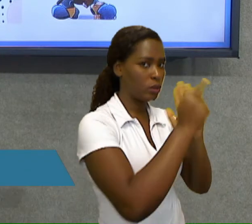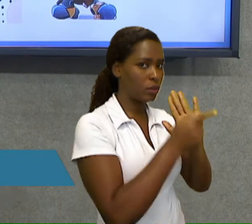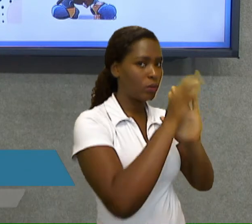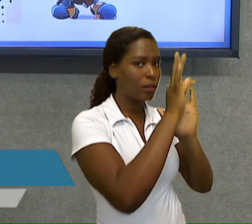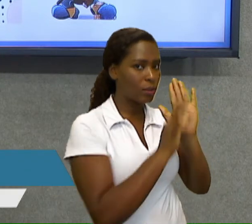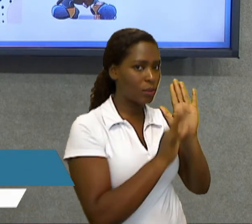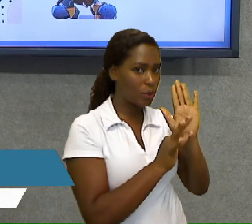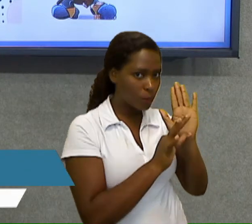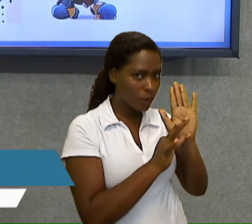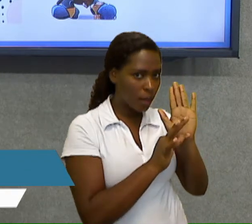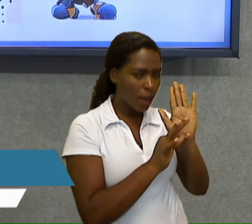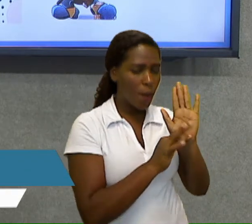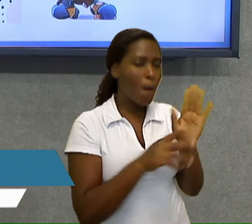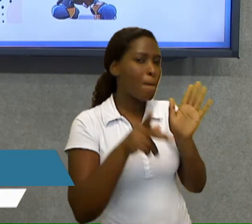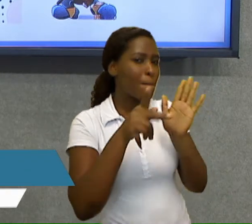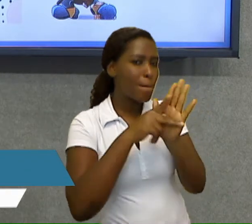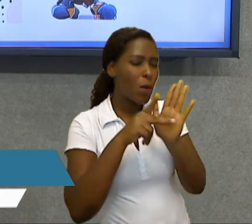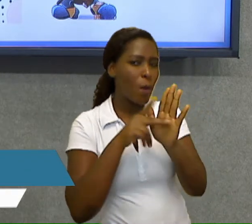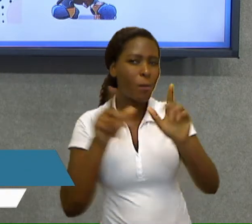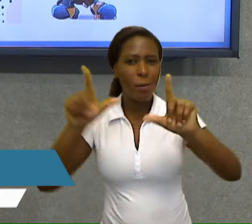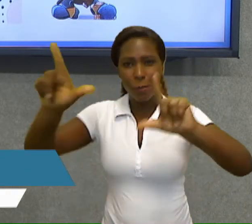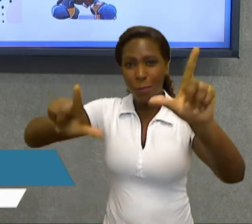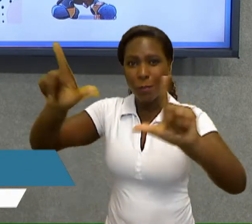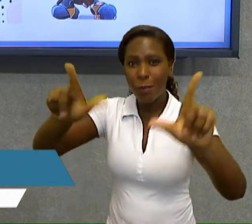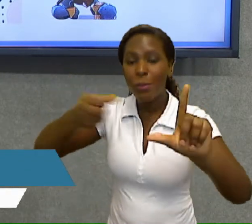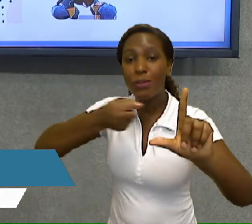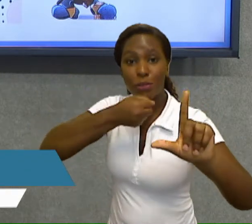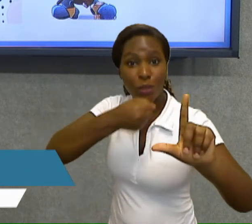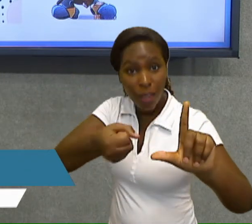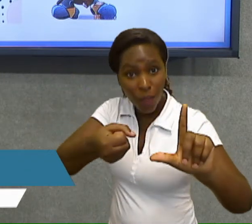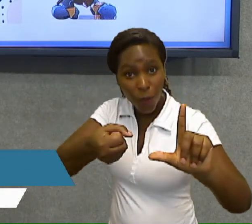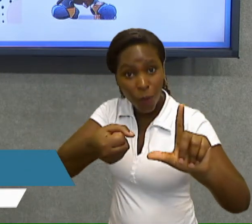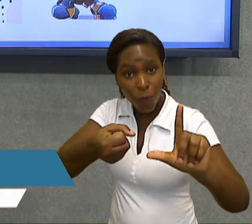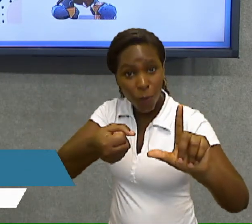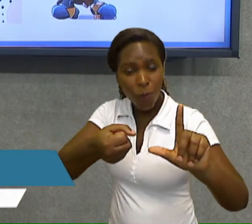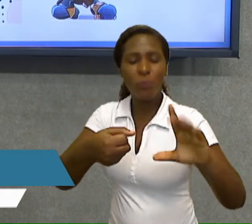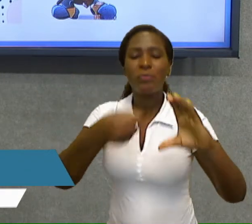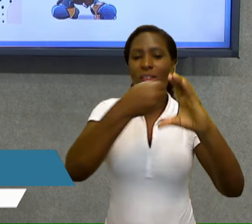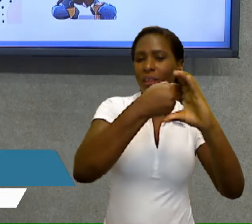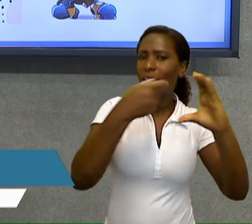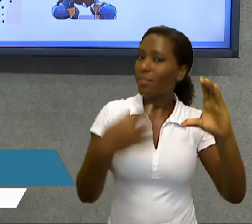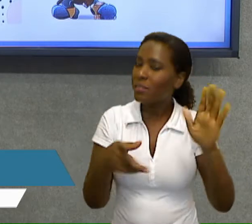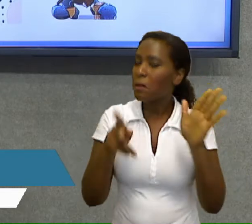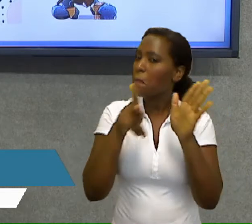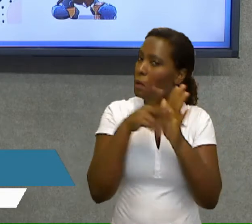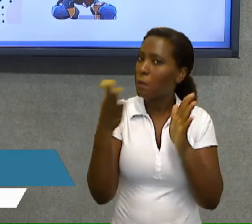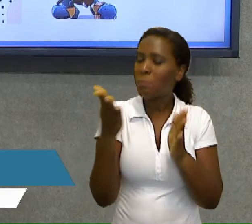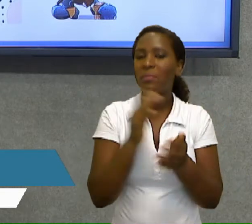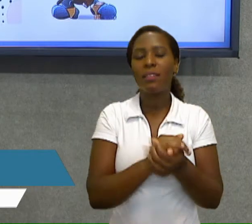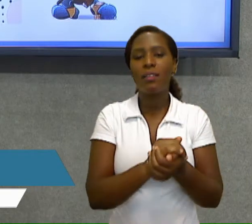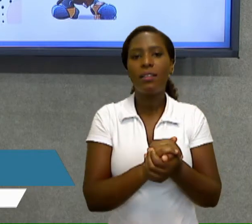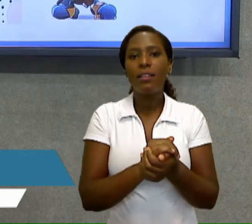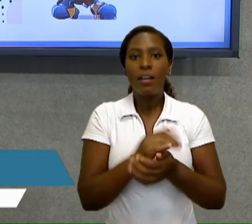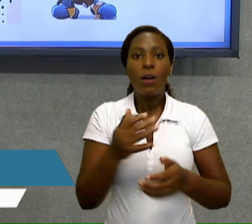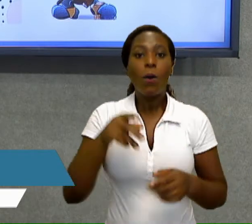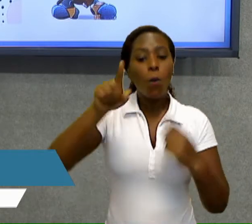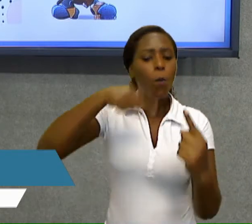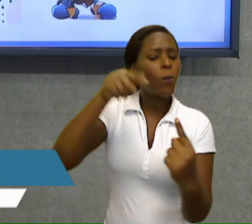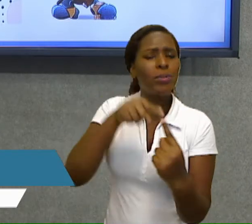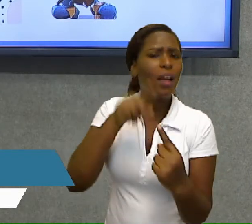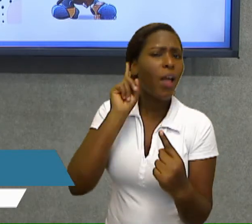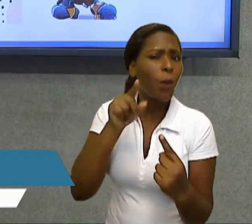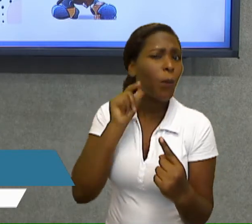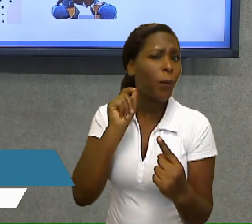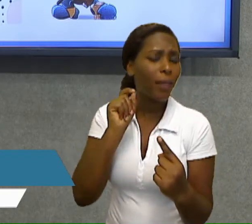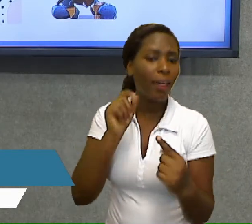com características próprias e que tem por objetivo transmitir informações para os receptores, veiculada